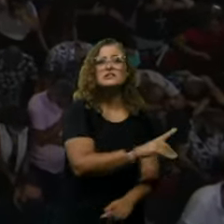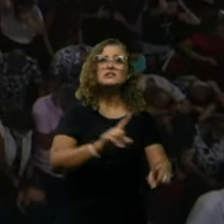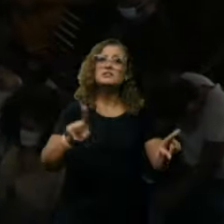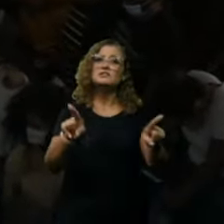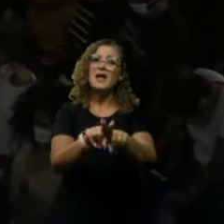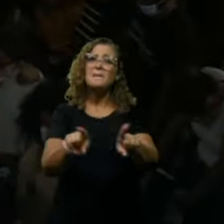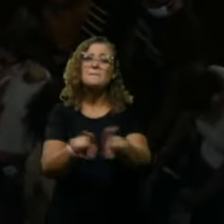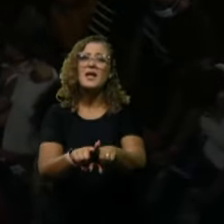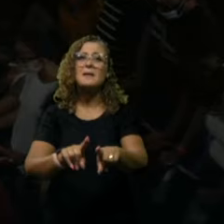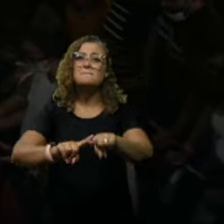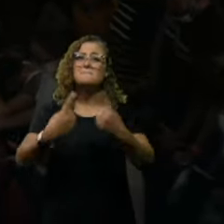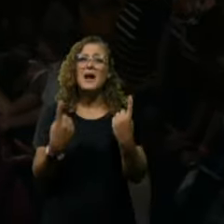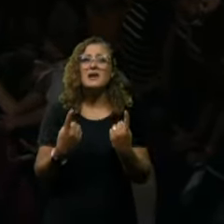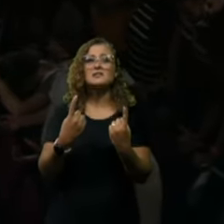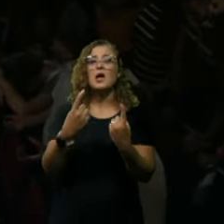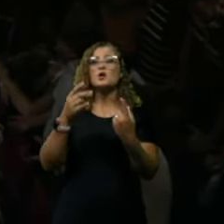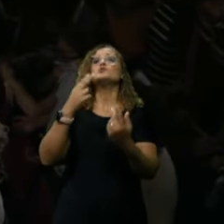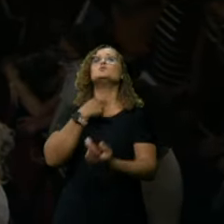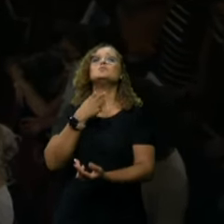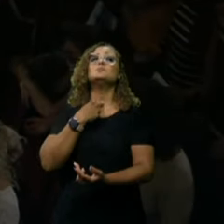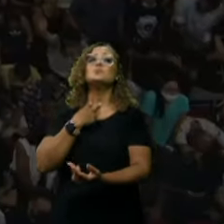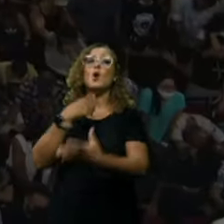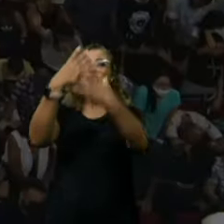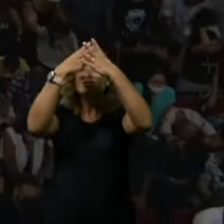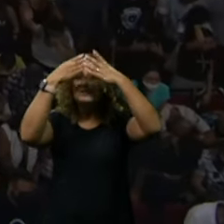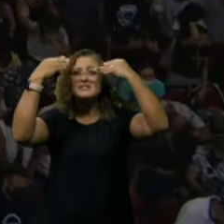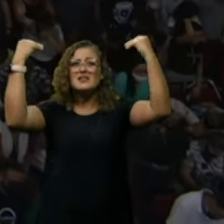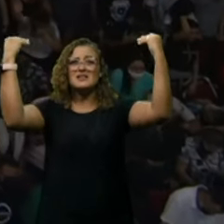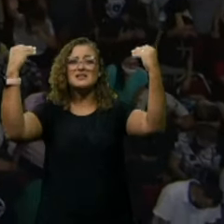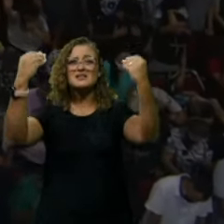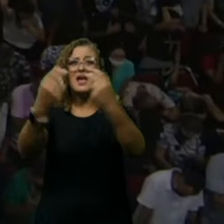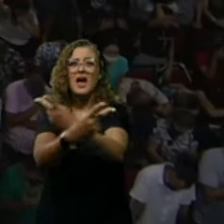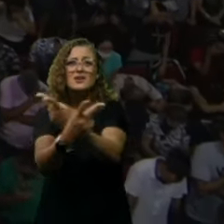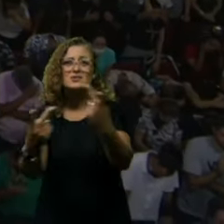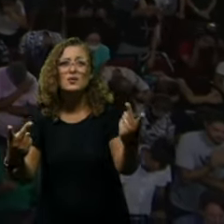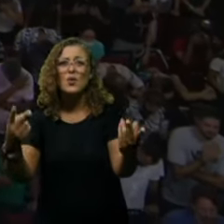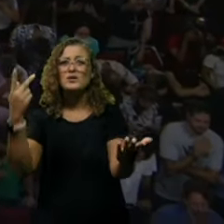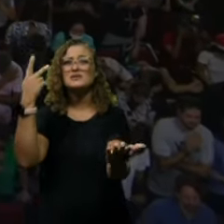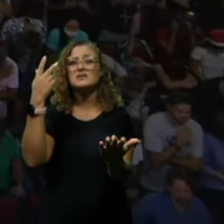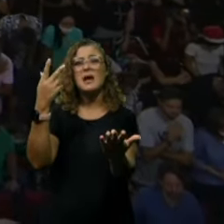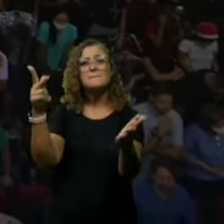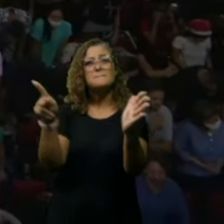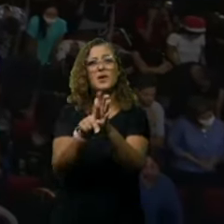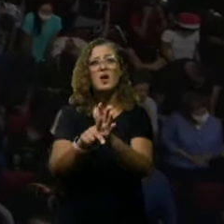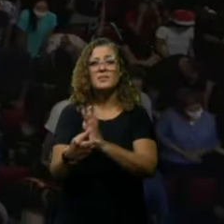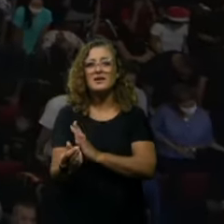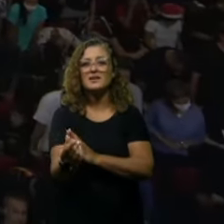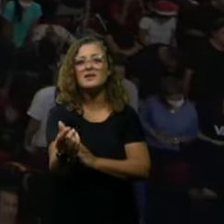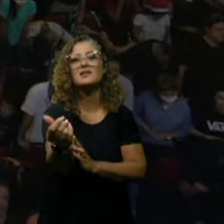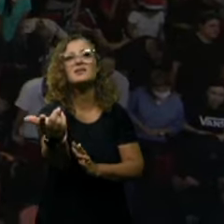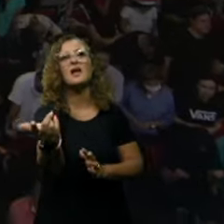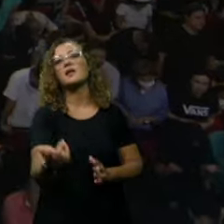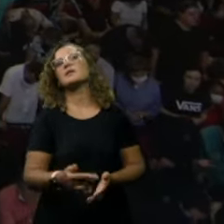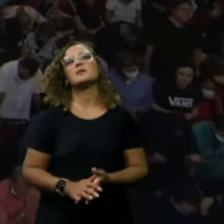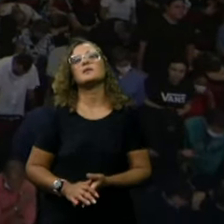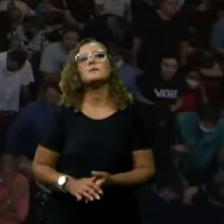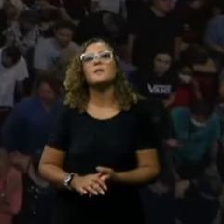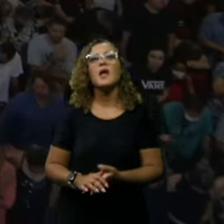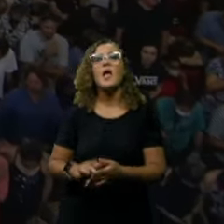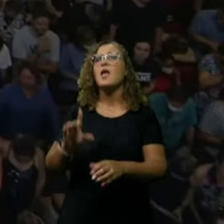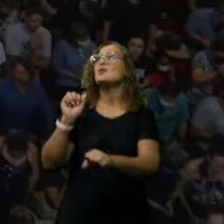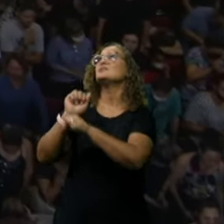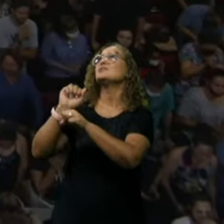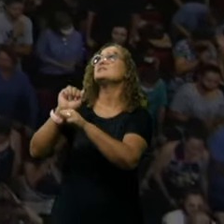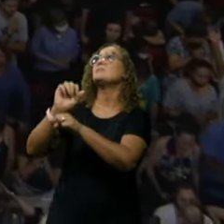oferecer a minha concepção de eternidade eu já não te espero como eu te esperava eu já não te aguardo como eu te